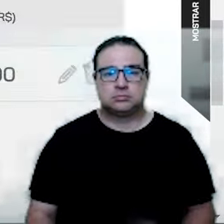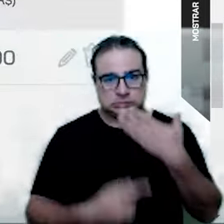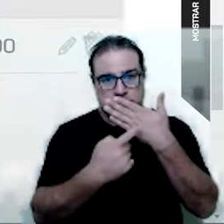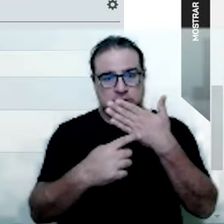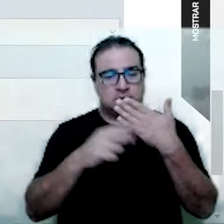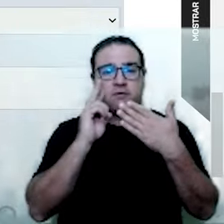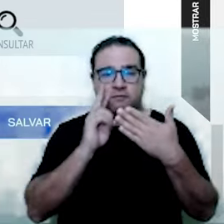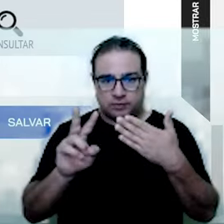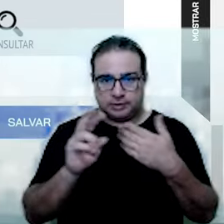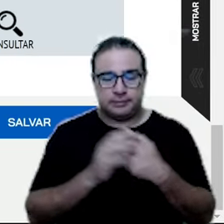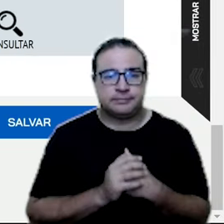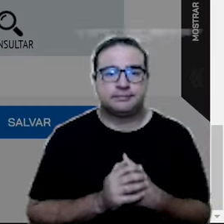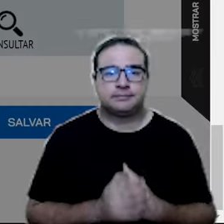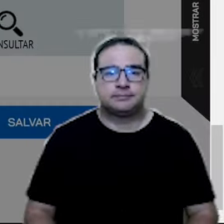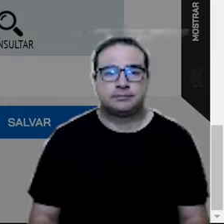clico aqui no